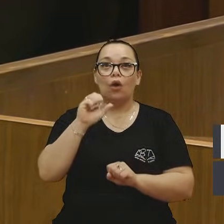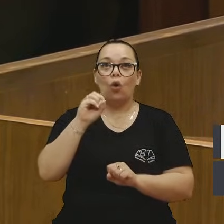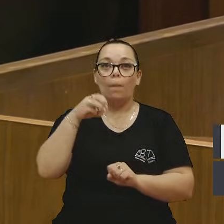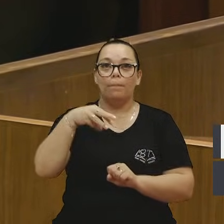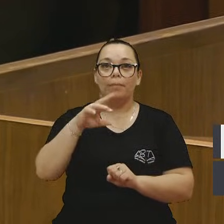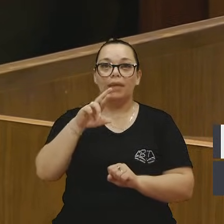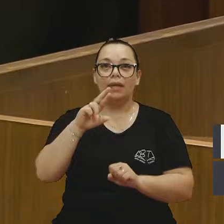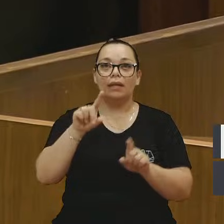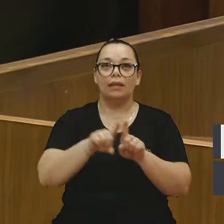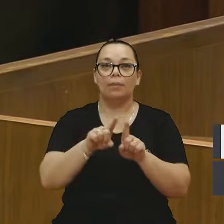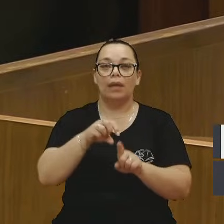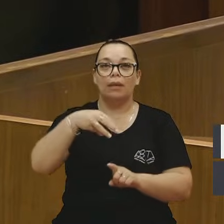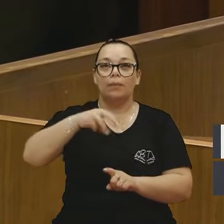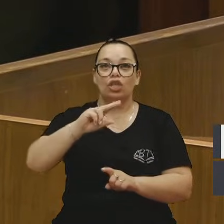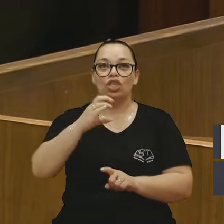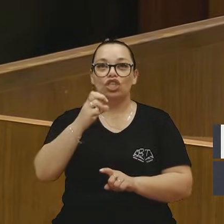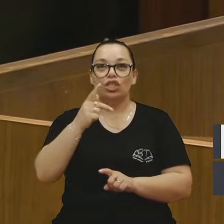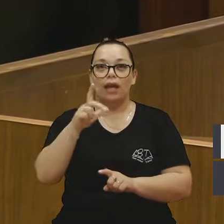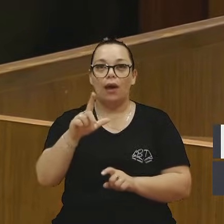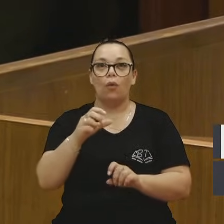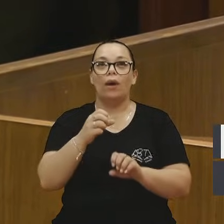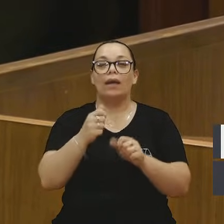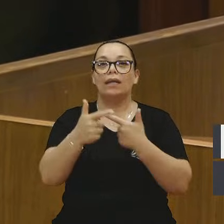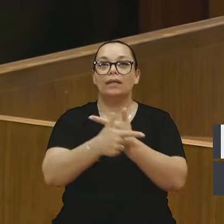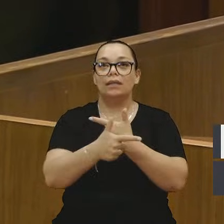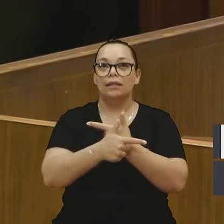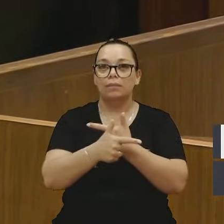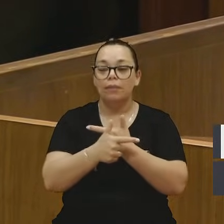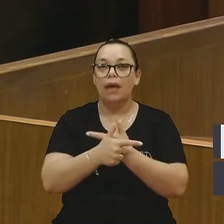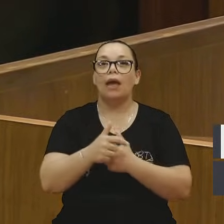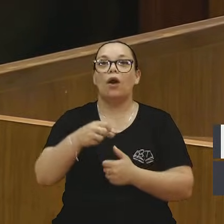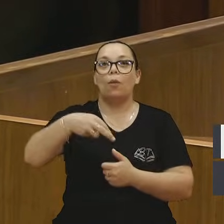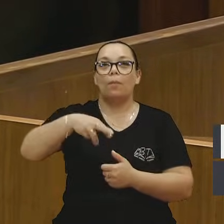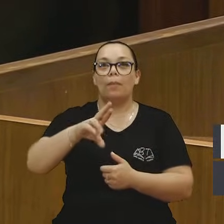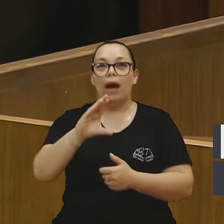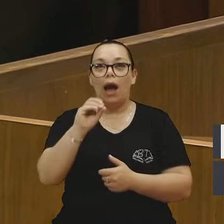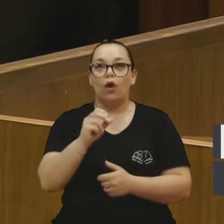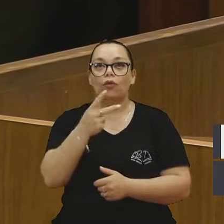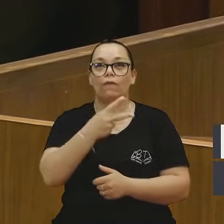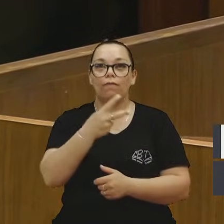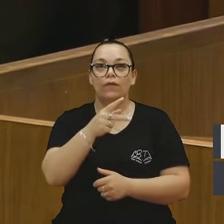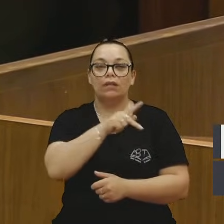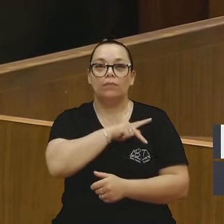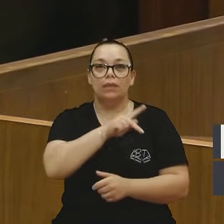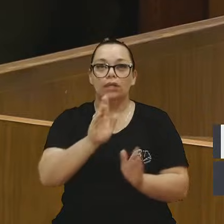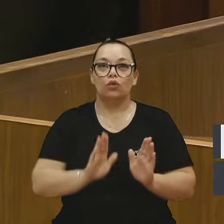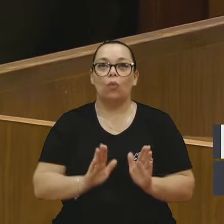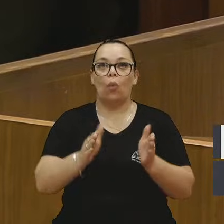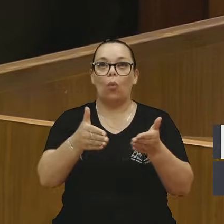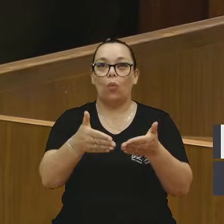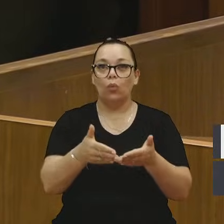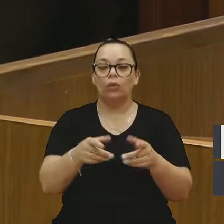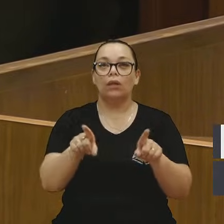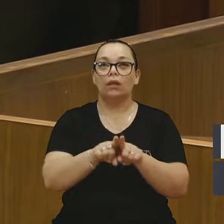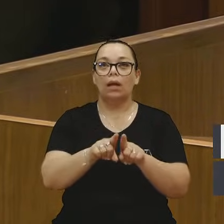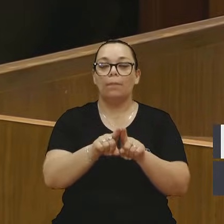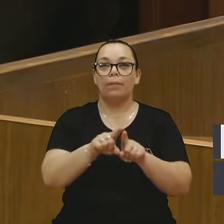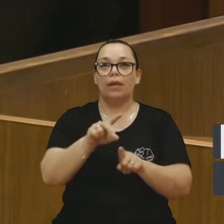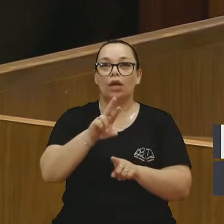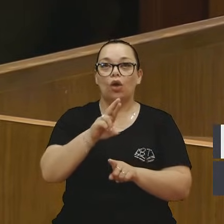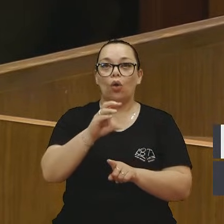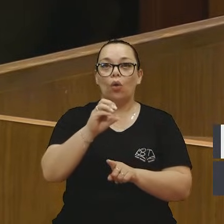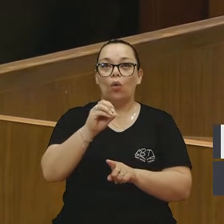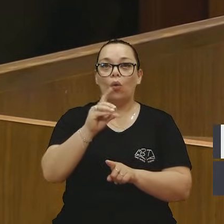Michel Piloneto, pela Ismel, Mauro Amâncio da Silva, que é o vice-presidente do Conselho, e Rodrigo